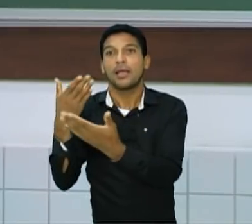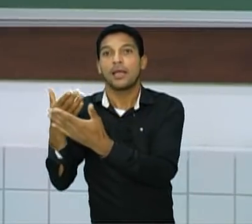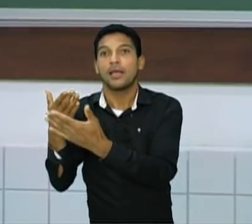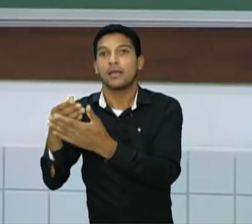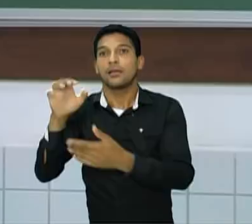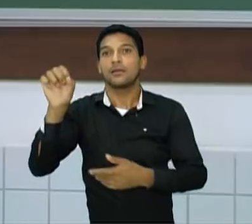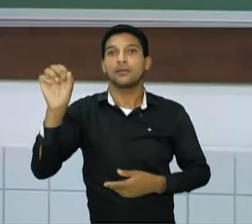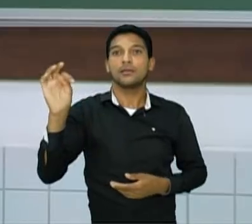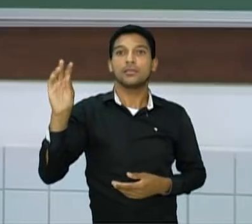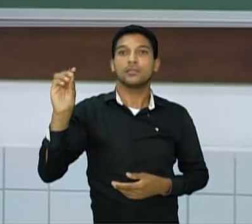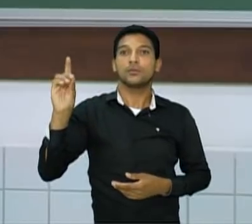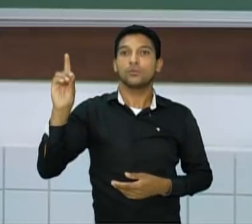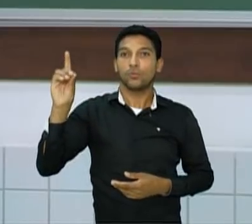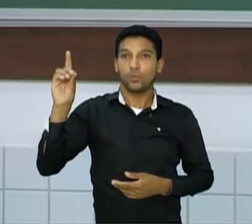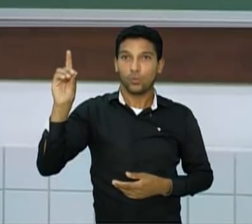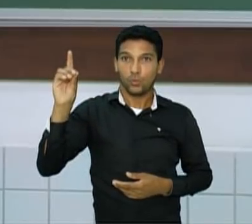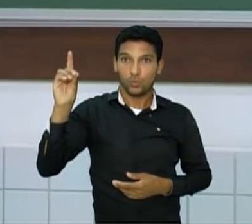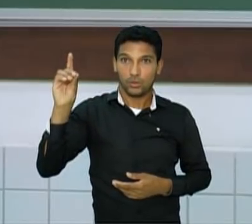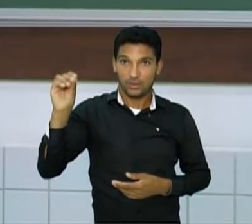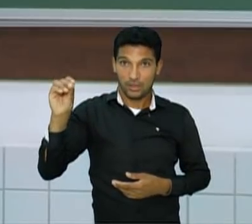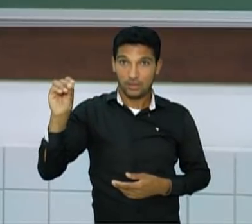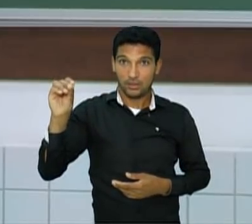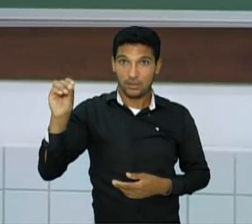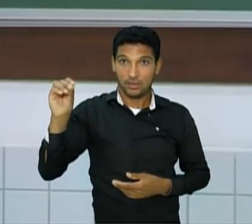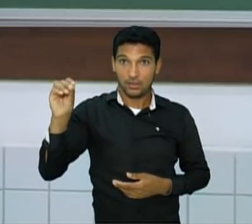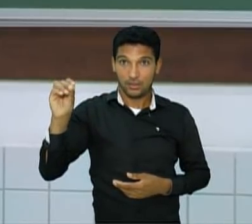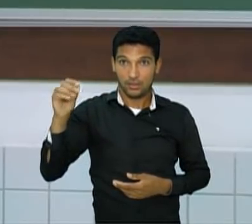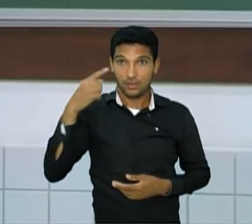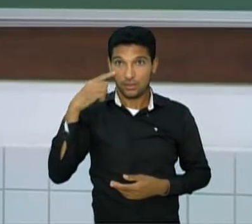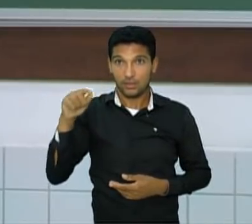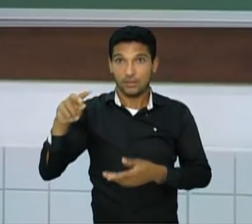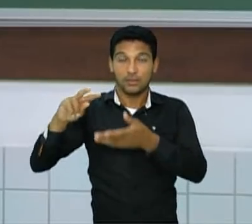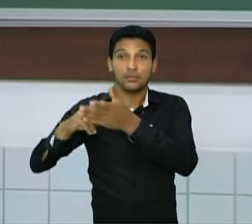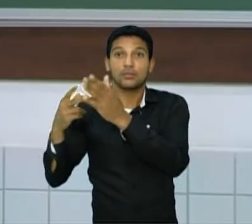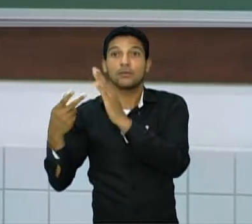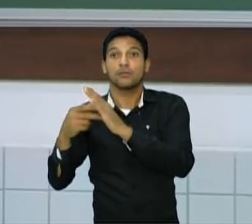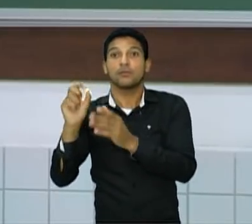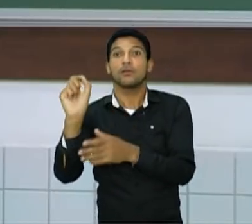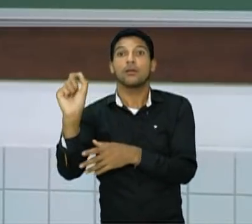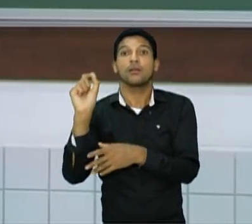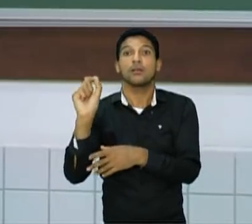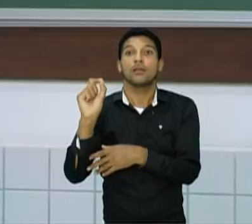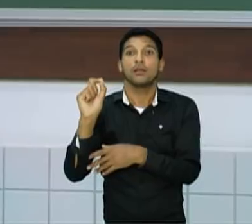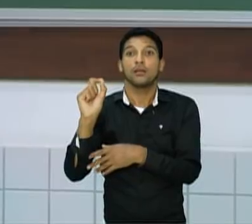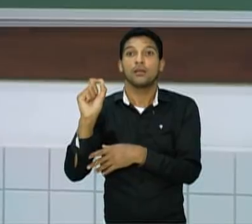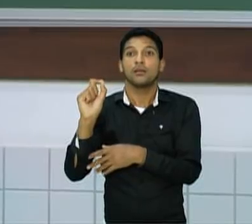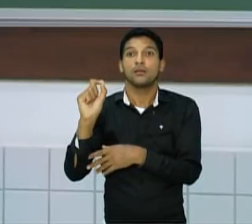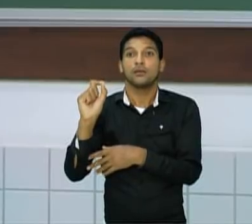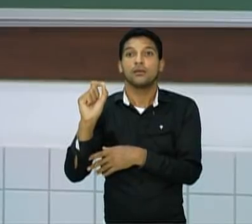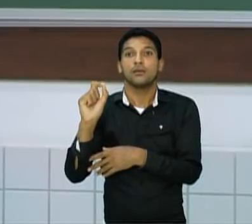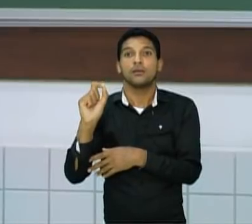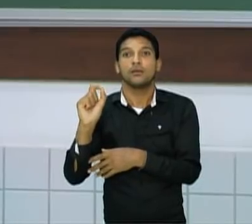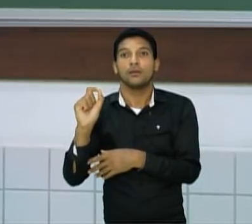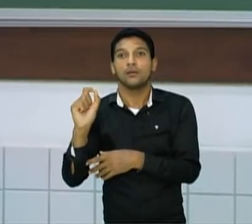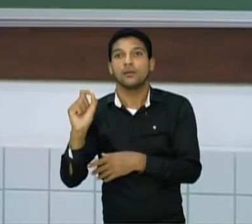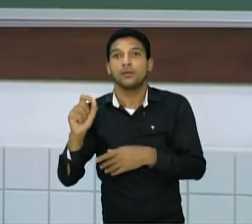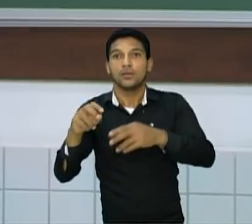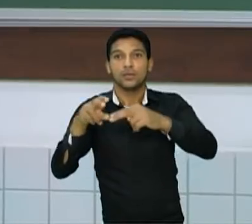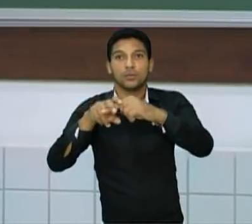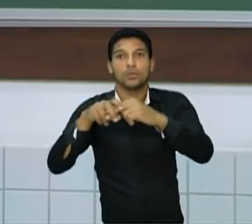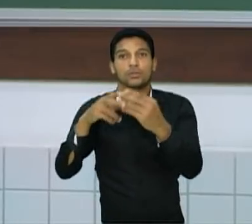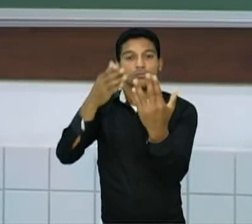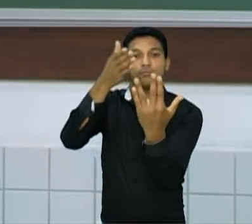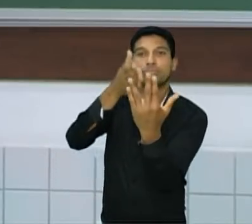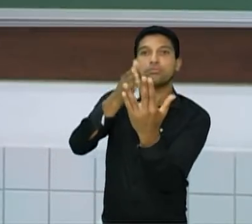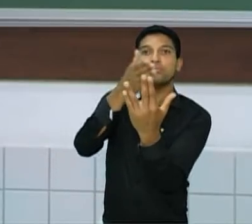oração subordinada substantiva apositiva. O que isso quer dizer? Que se aquilo que você aprendeu antes, no meio, está um